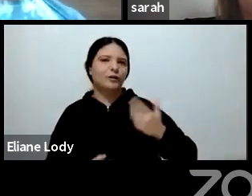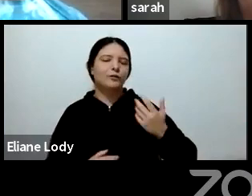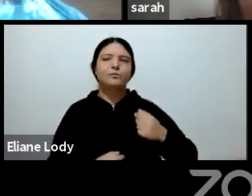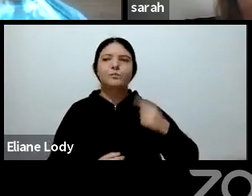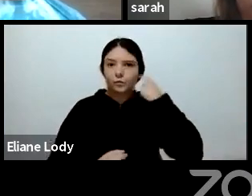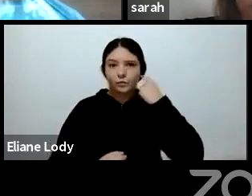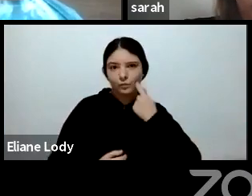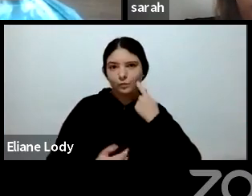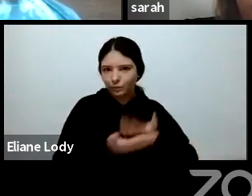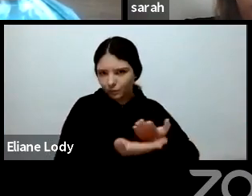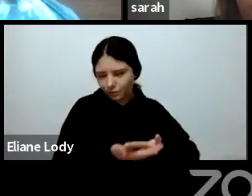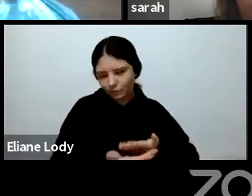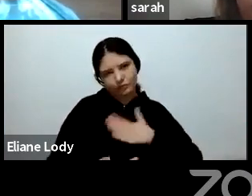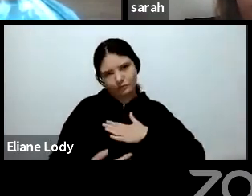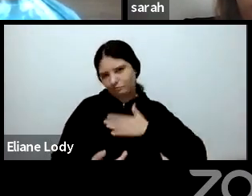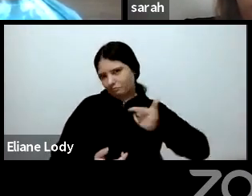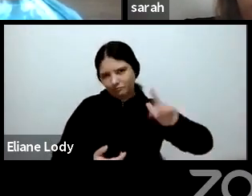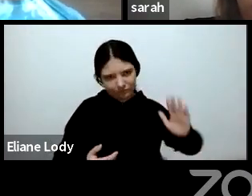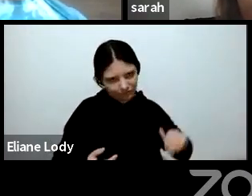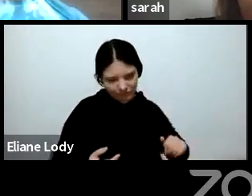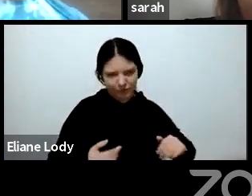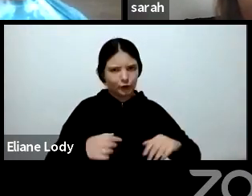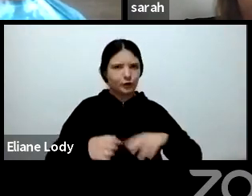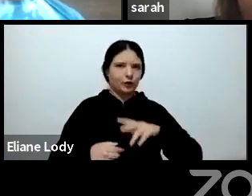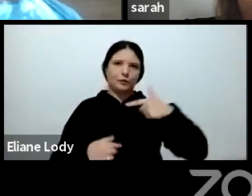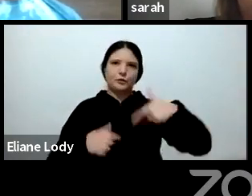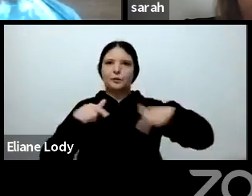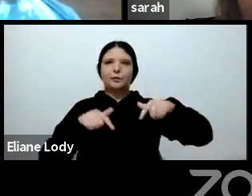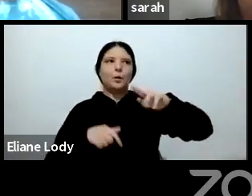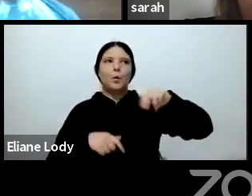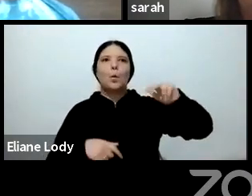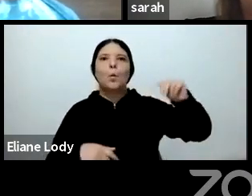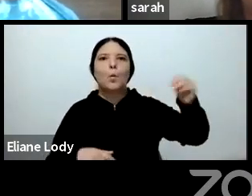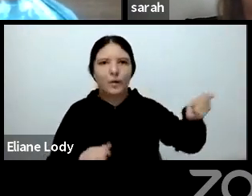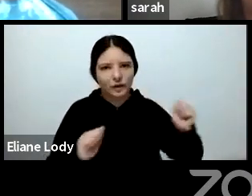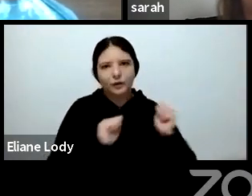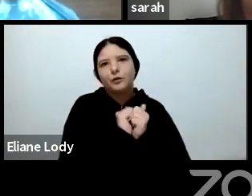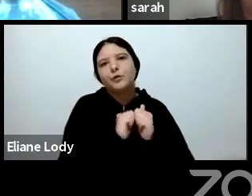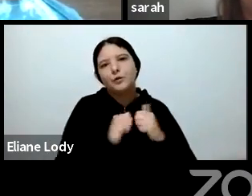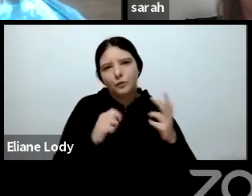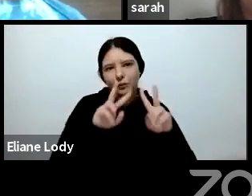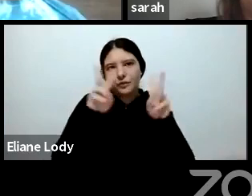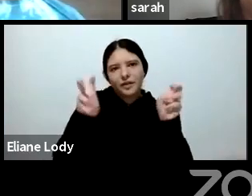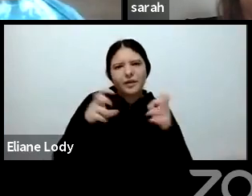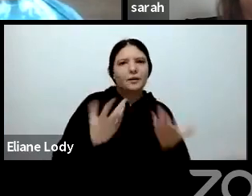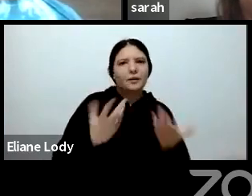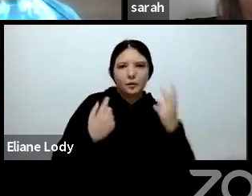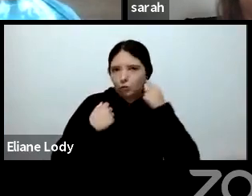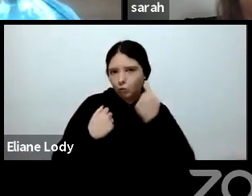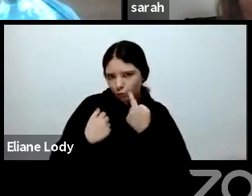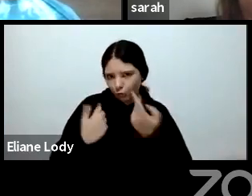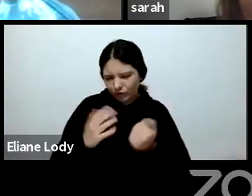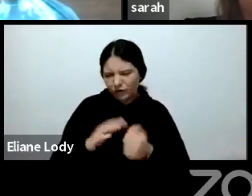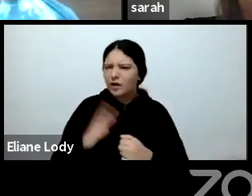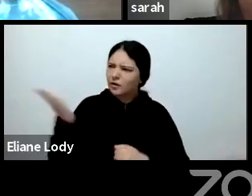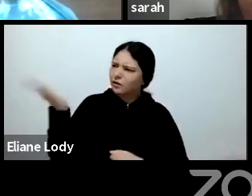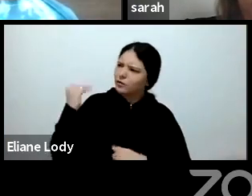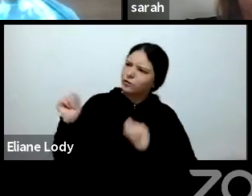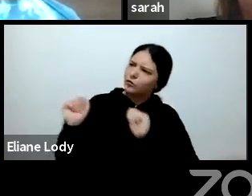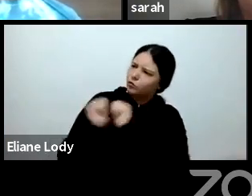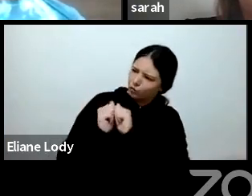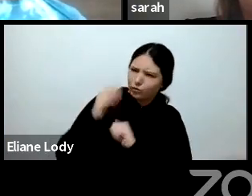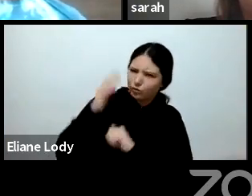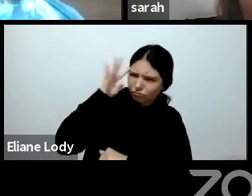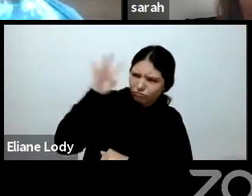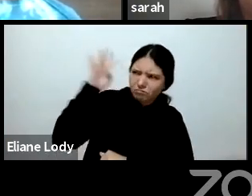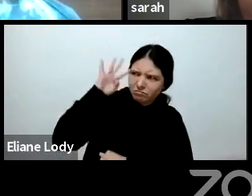não tenho, né? Enfim, eu nunca trabalhei de forma mais específica com essa temática. Eu falei, não, vamos trabalhar junto, vamos refletir juntos sobre